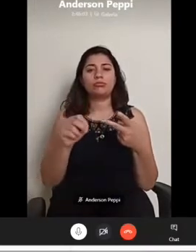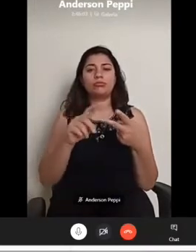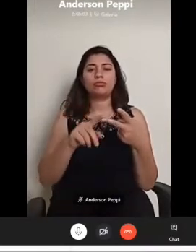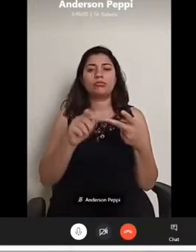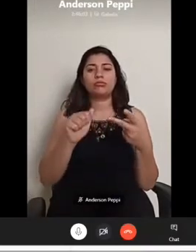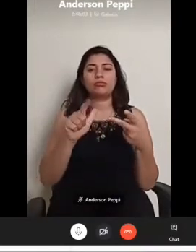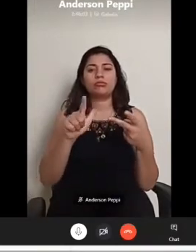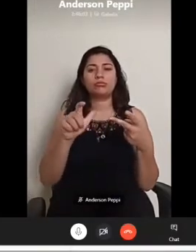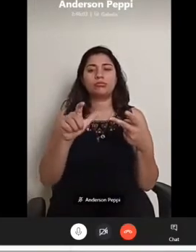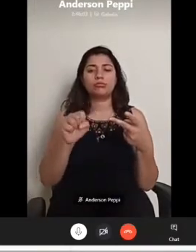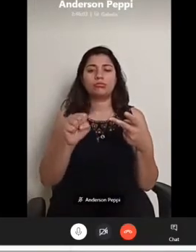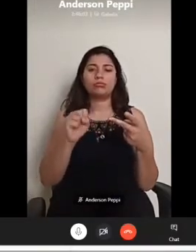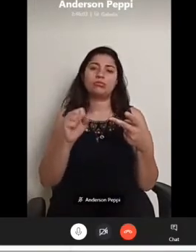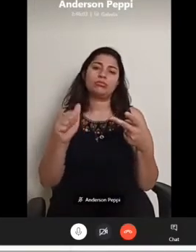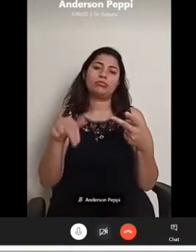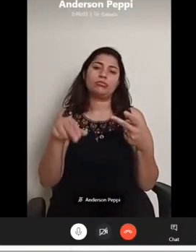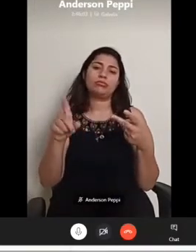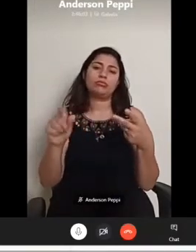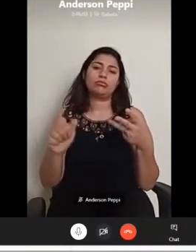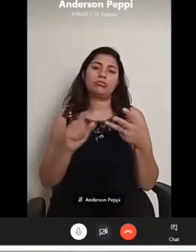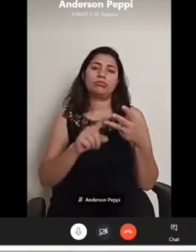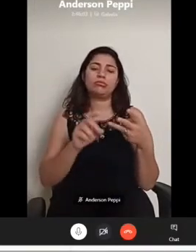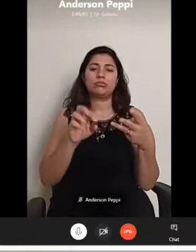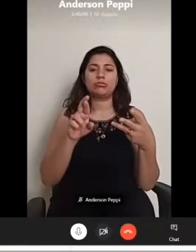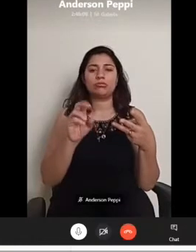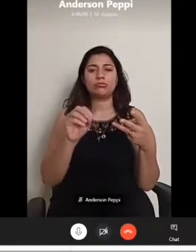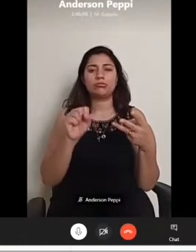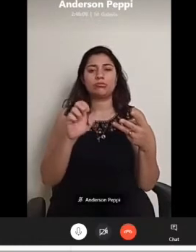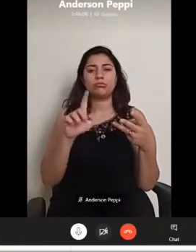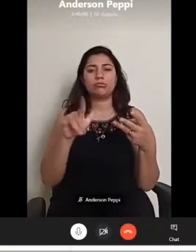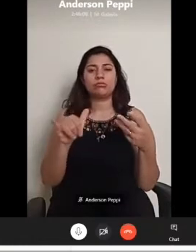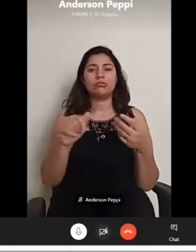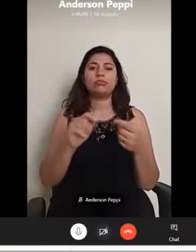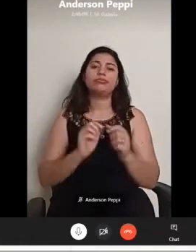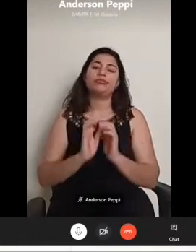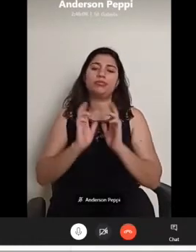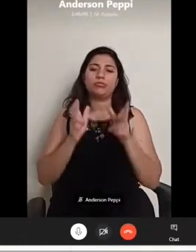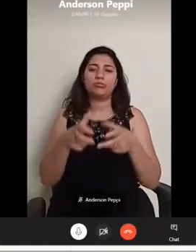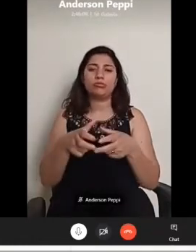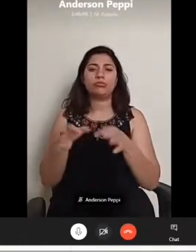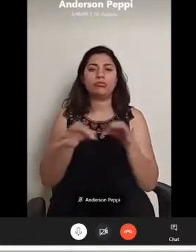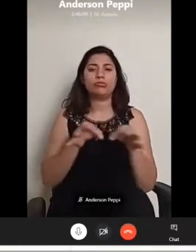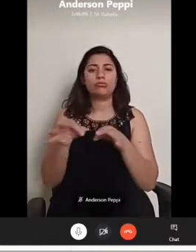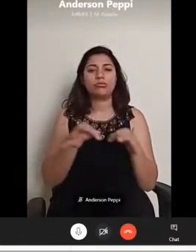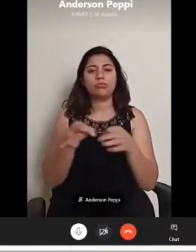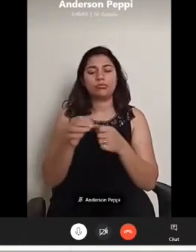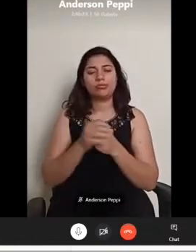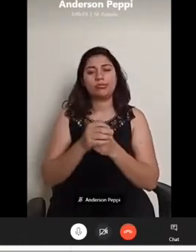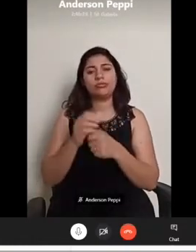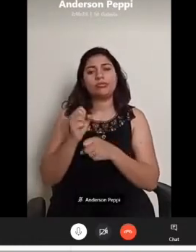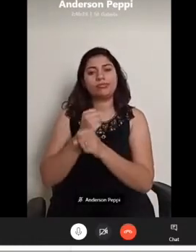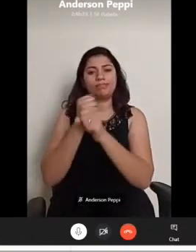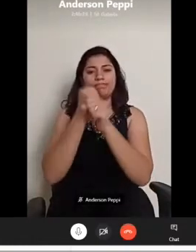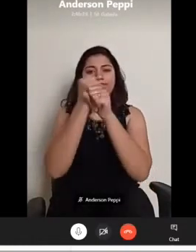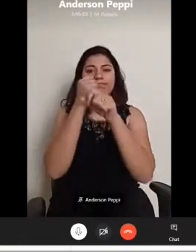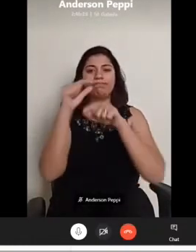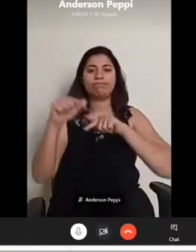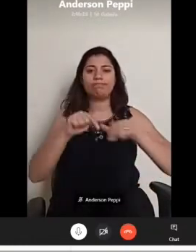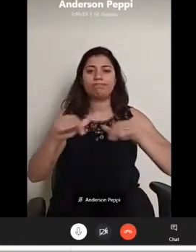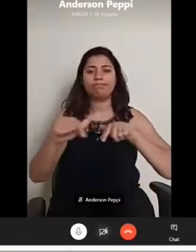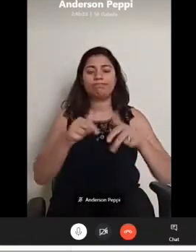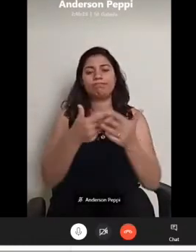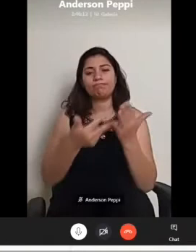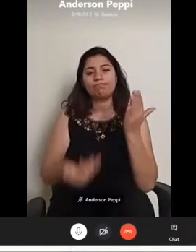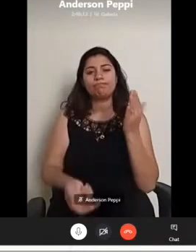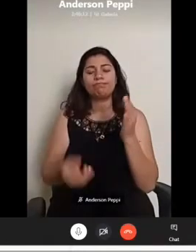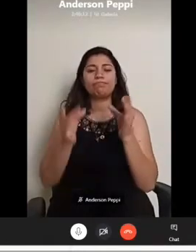Silva Iello. Comissão de Obras, Serviços Públicos, Planejamento, Uso, Ocupação e Parcelamento do Solo